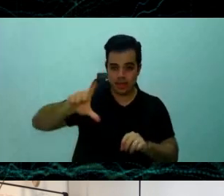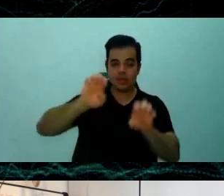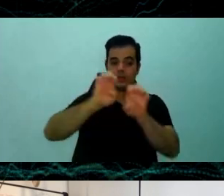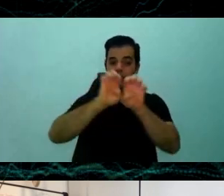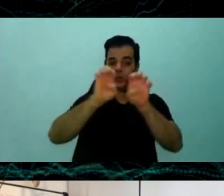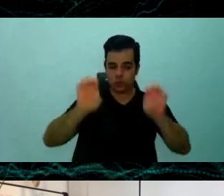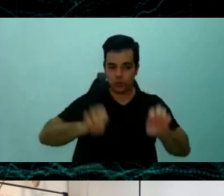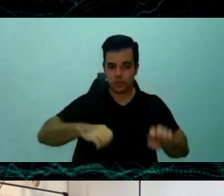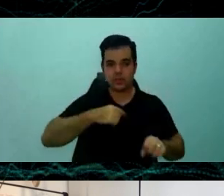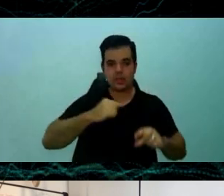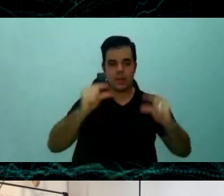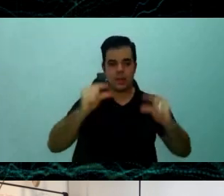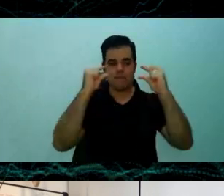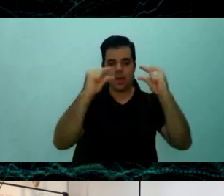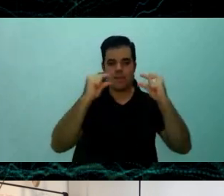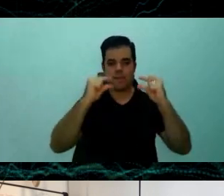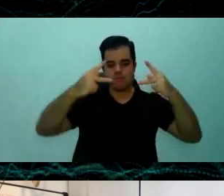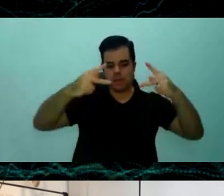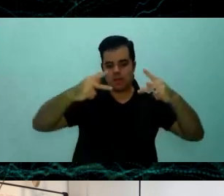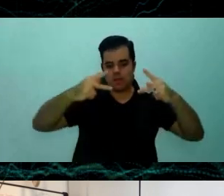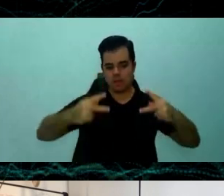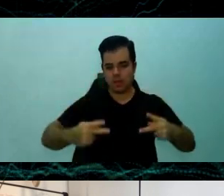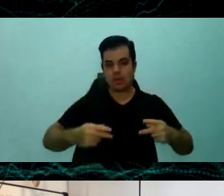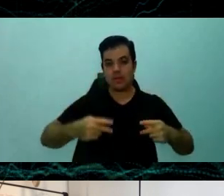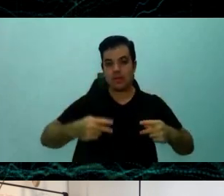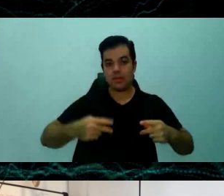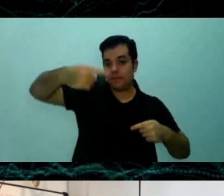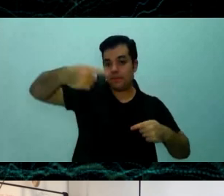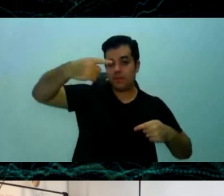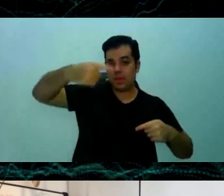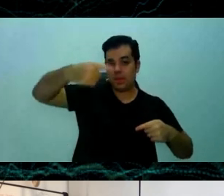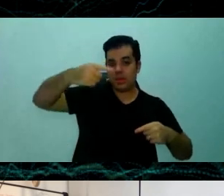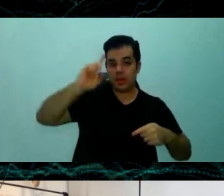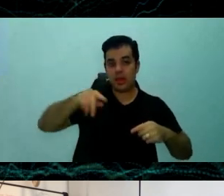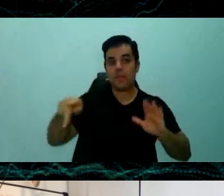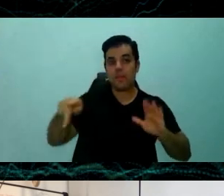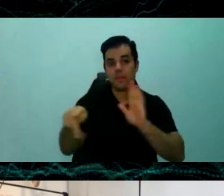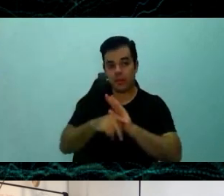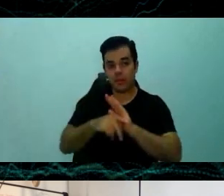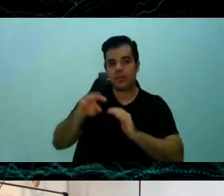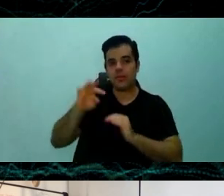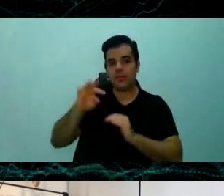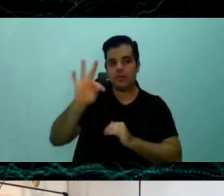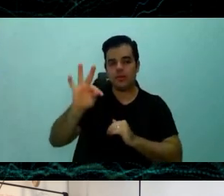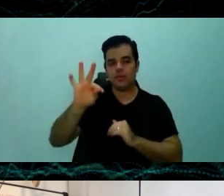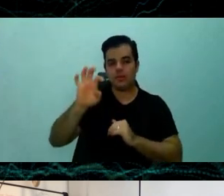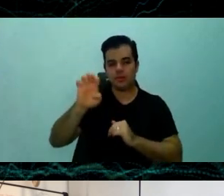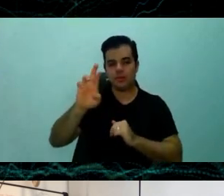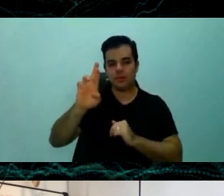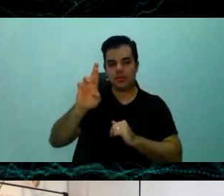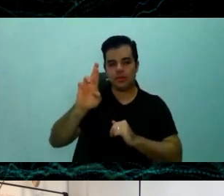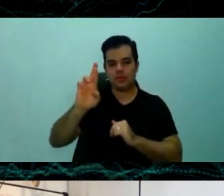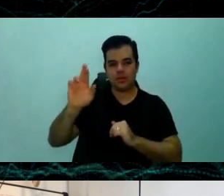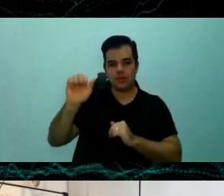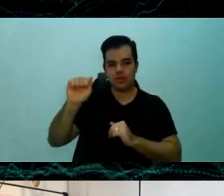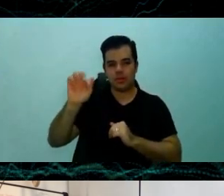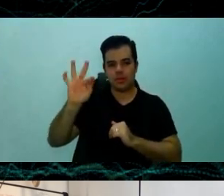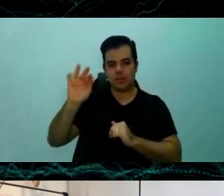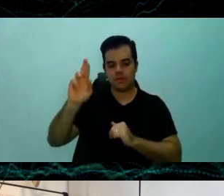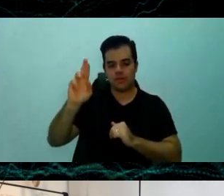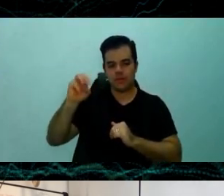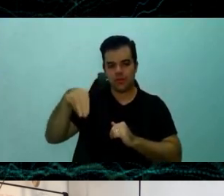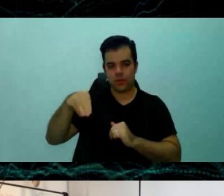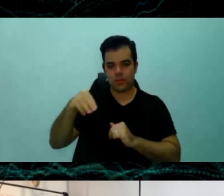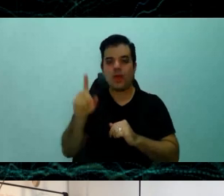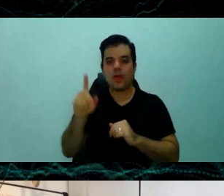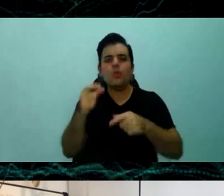tem bloquinhos. E o primeiro bloquinho aqui que a gente tem é o bloquinho de Terraform. Nesse bloquinho você especifica onde o source